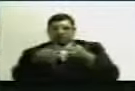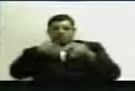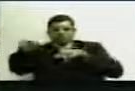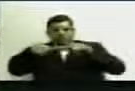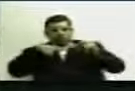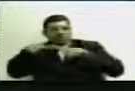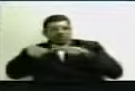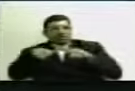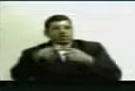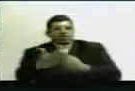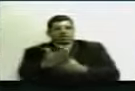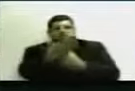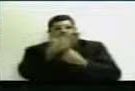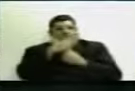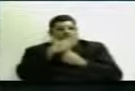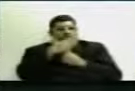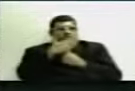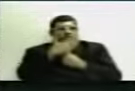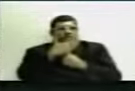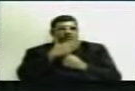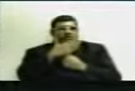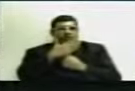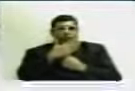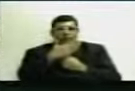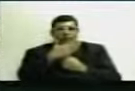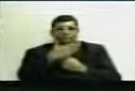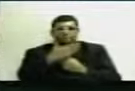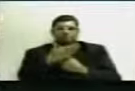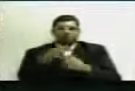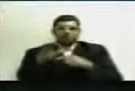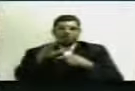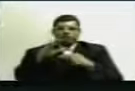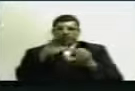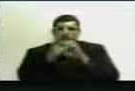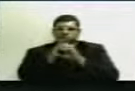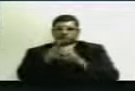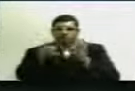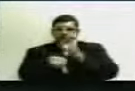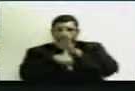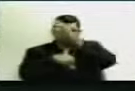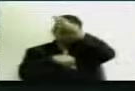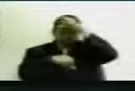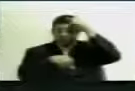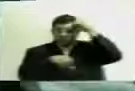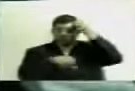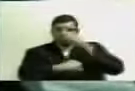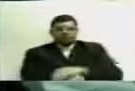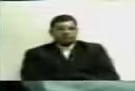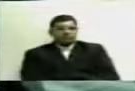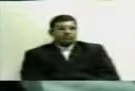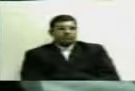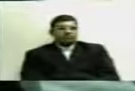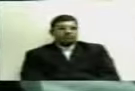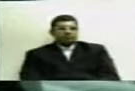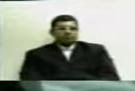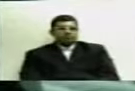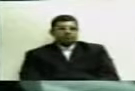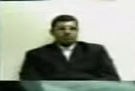juramento: cuidar, proteger e defender a Constituição do Estado do Amazonas.